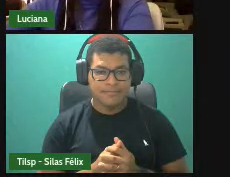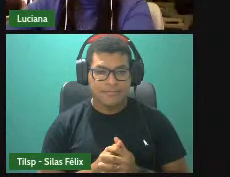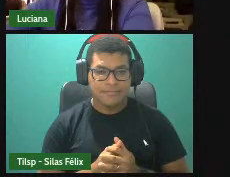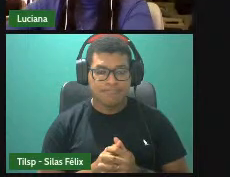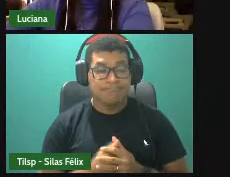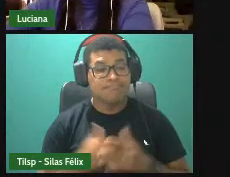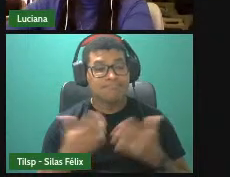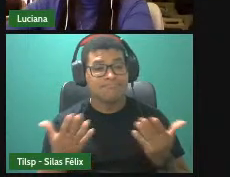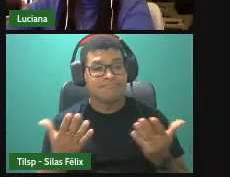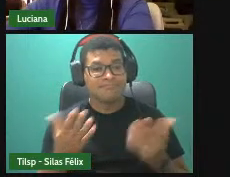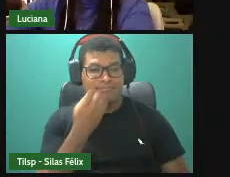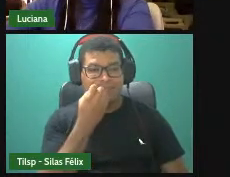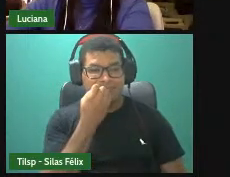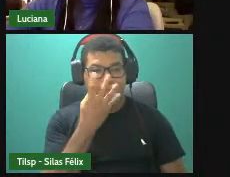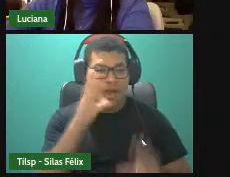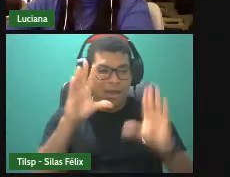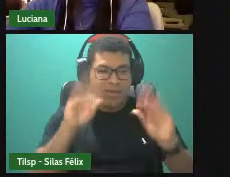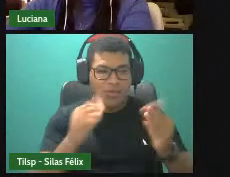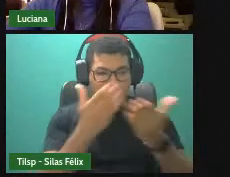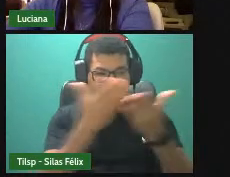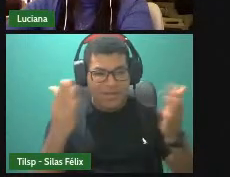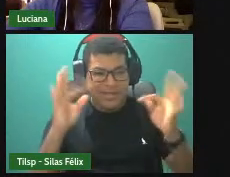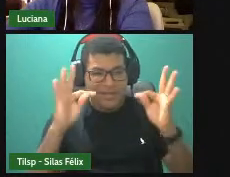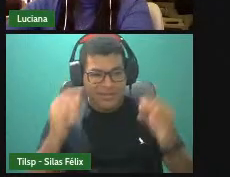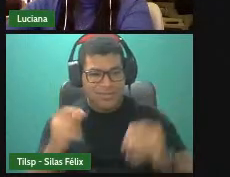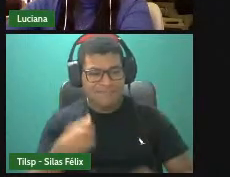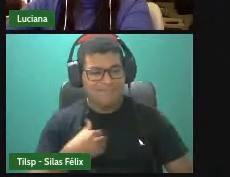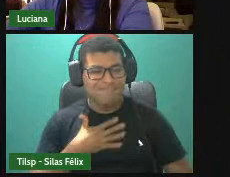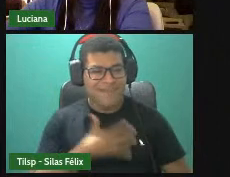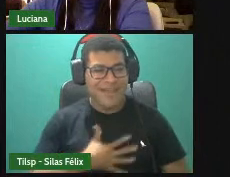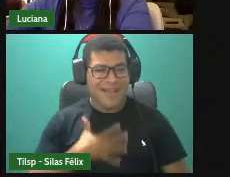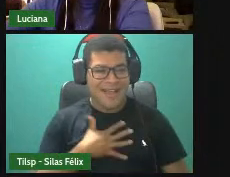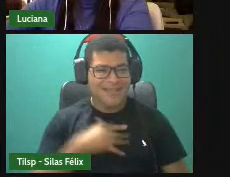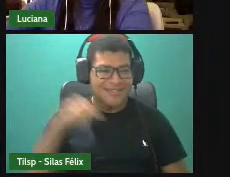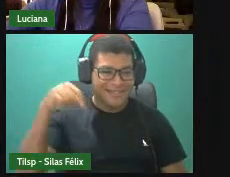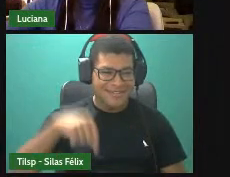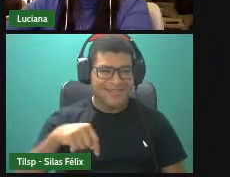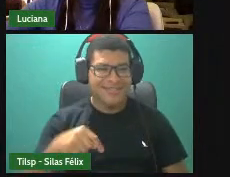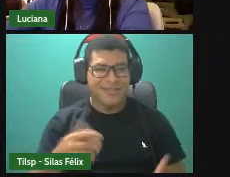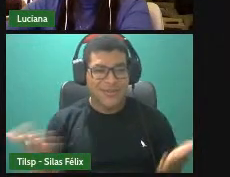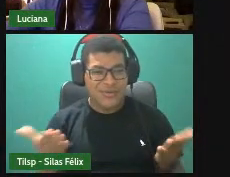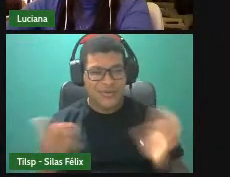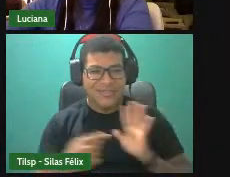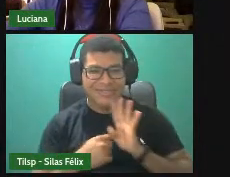Então, boa noite, então, a todos. É um prazer estar aqui com vocês.